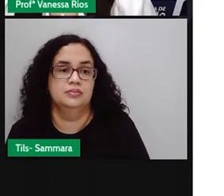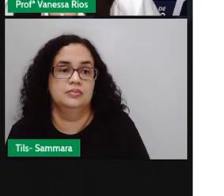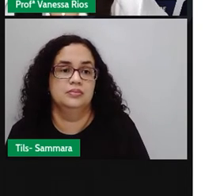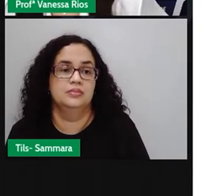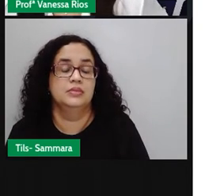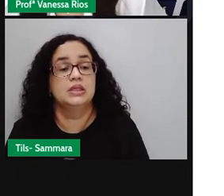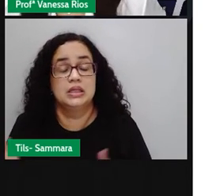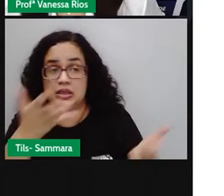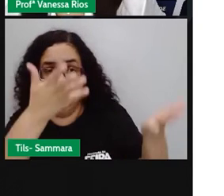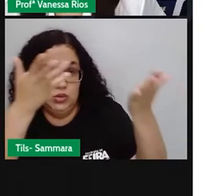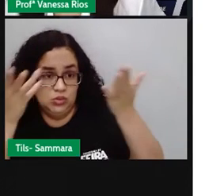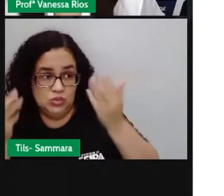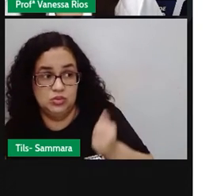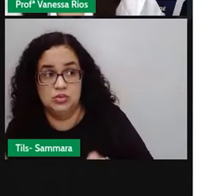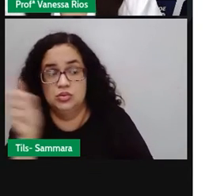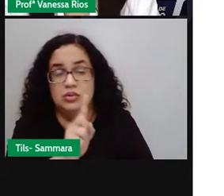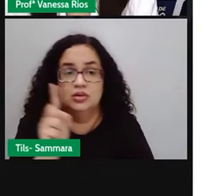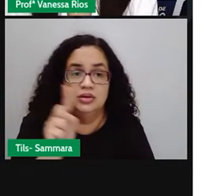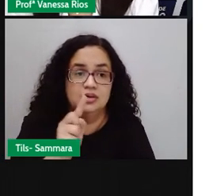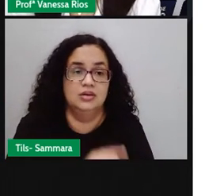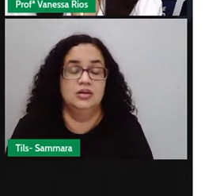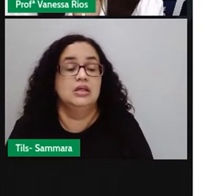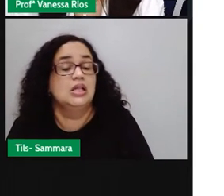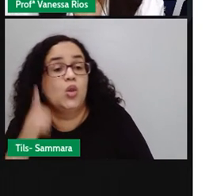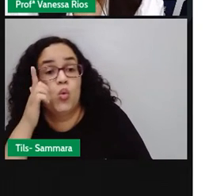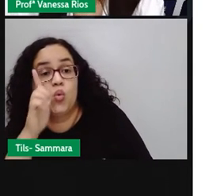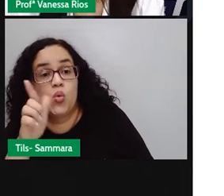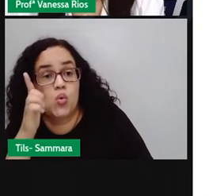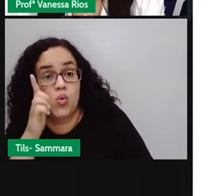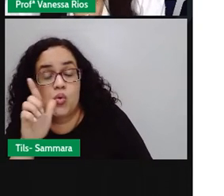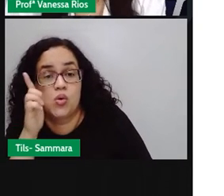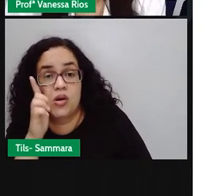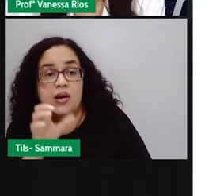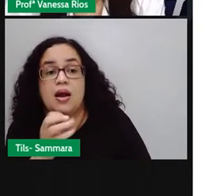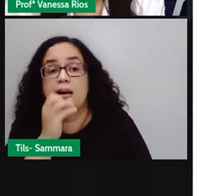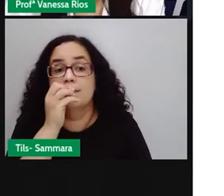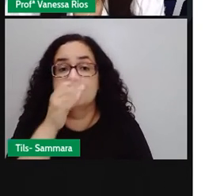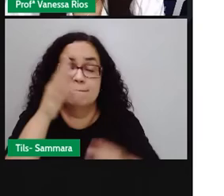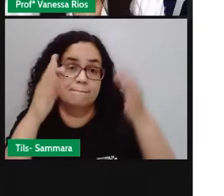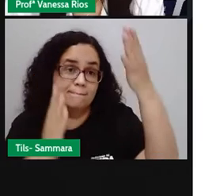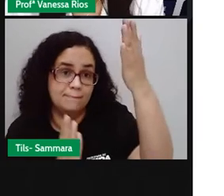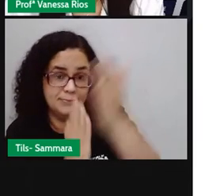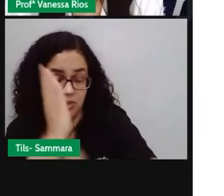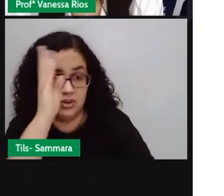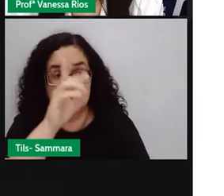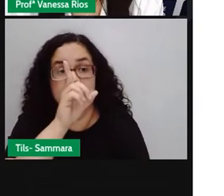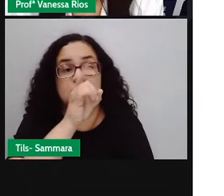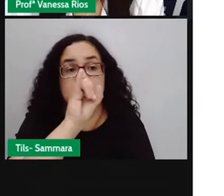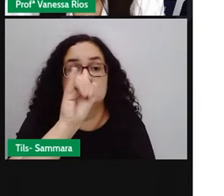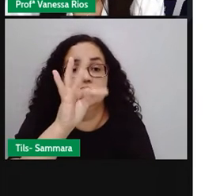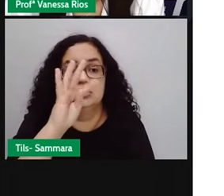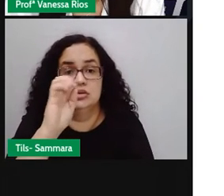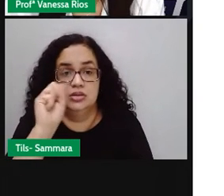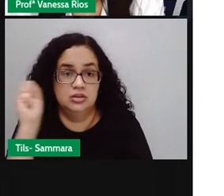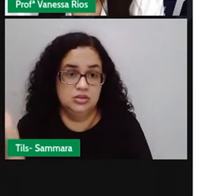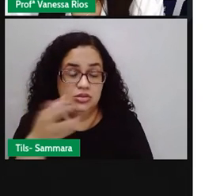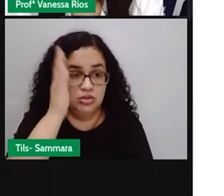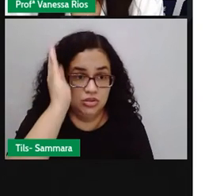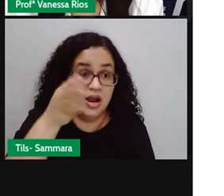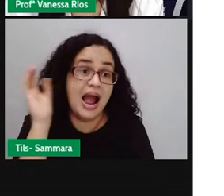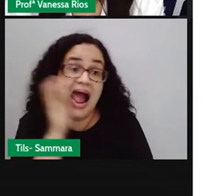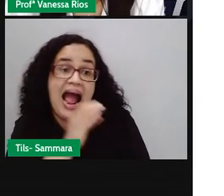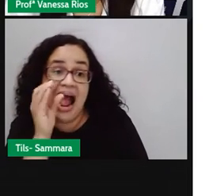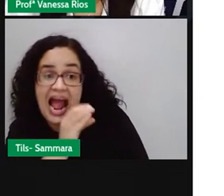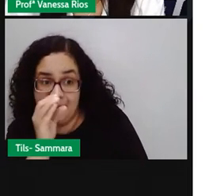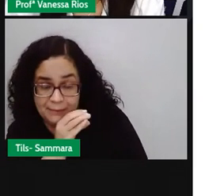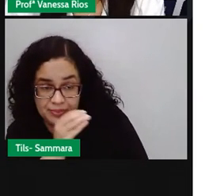com a não aceitação, não conseguiu votos suficientes para aprovar direta já, de uma forma mais